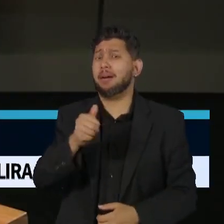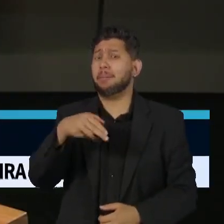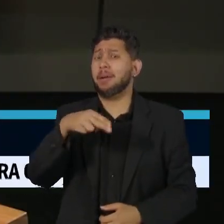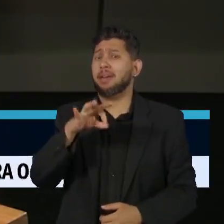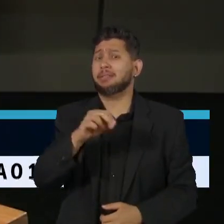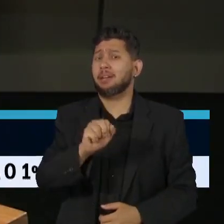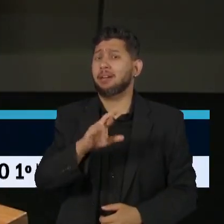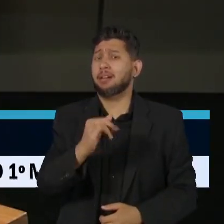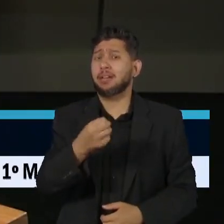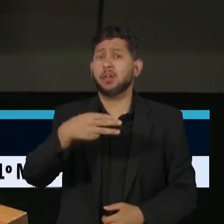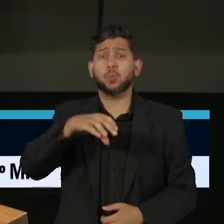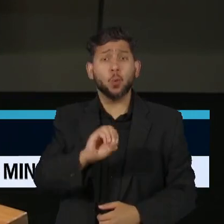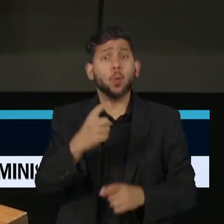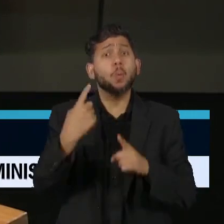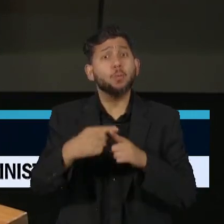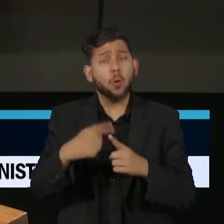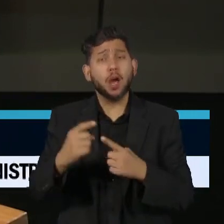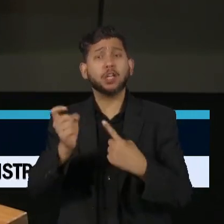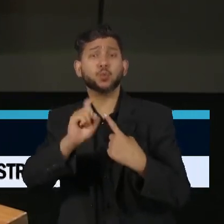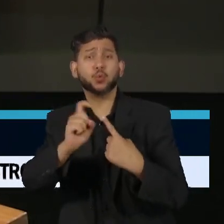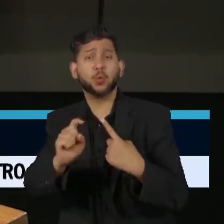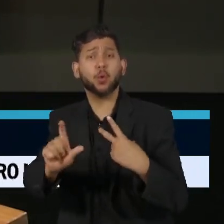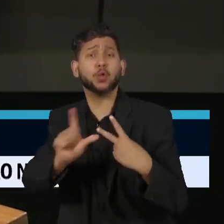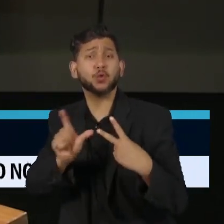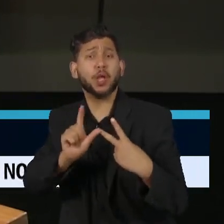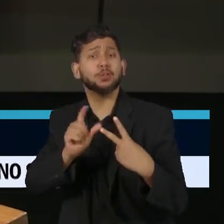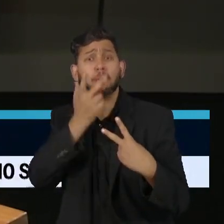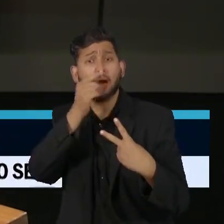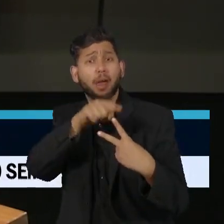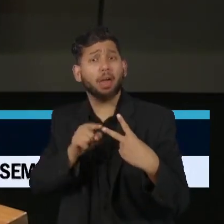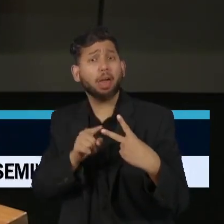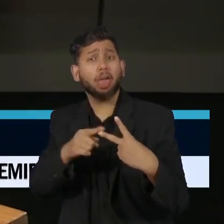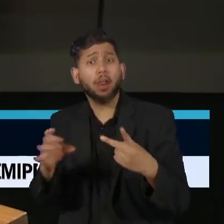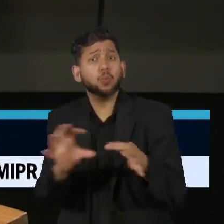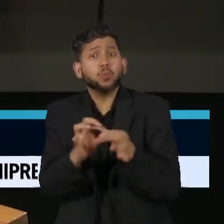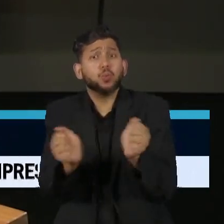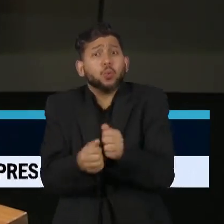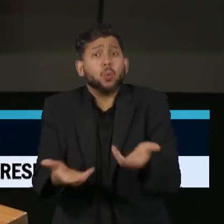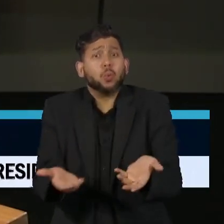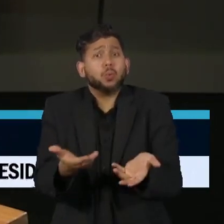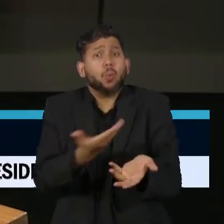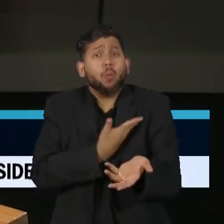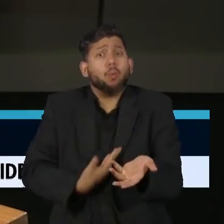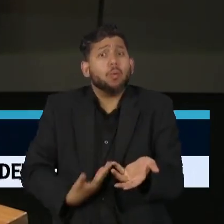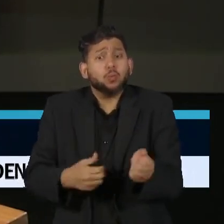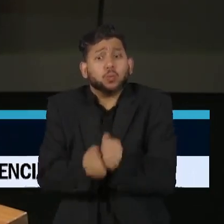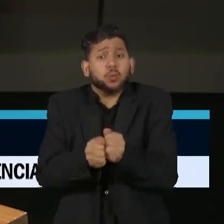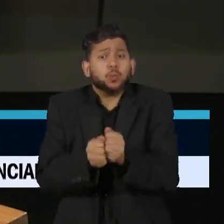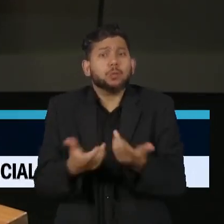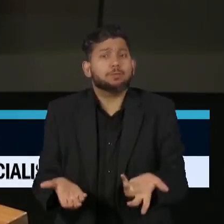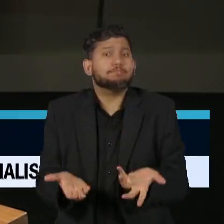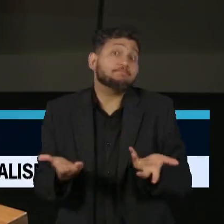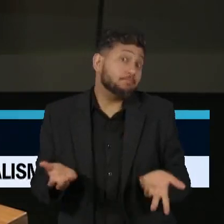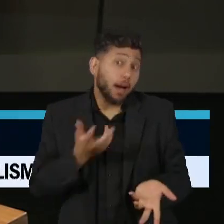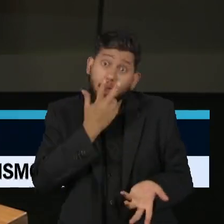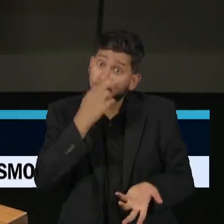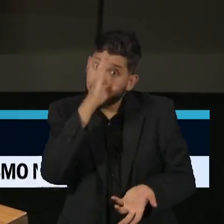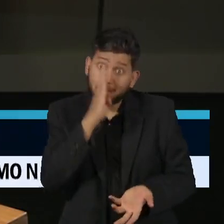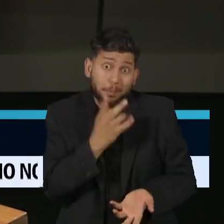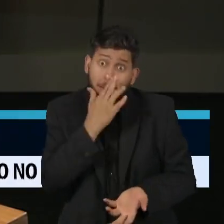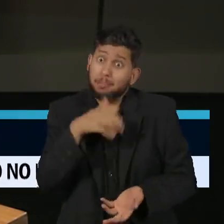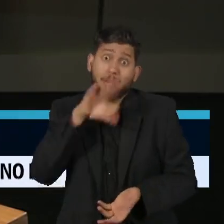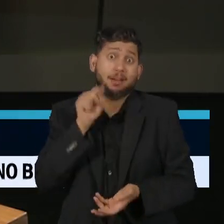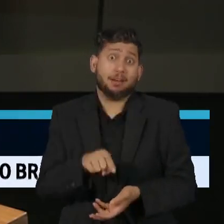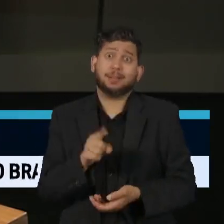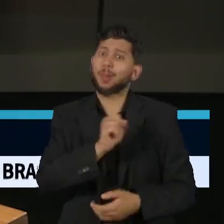junção entre o executivo e o legislativo, criando, de fato, um governo. Né? Então, assim, não